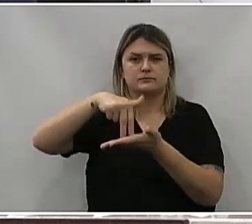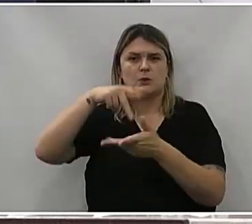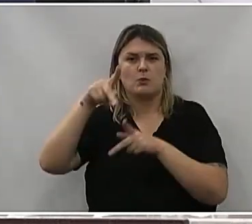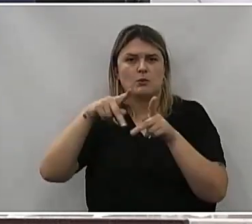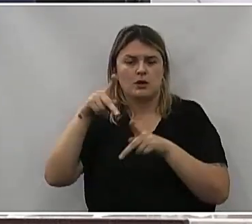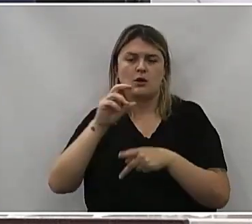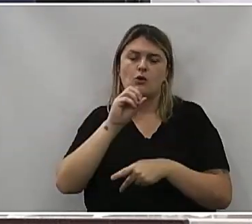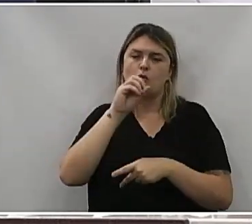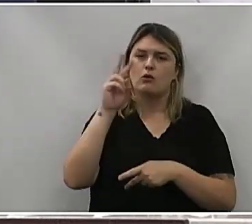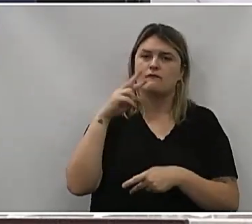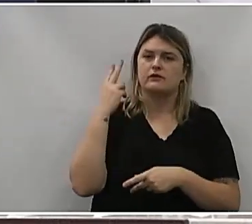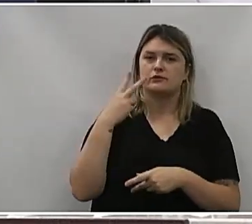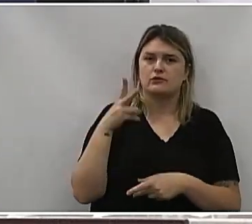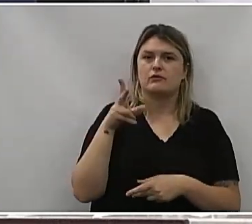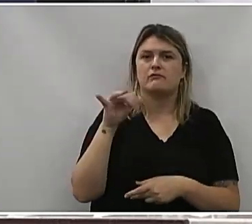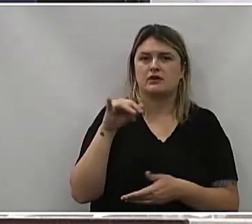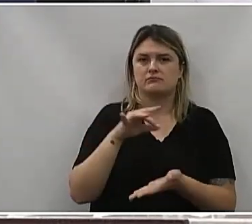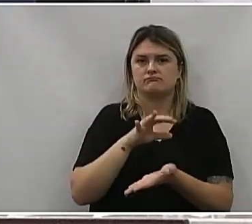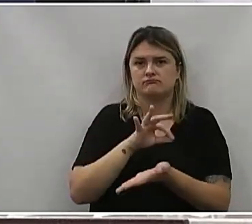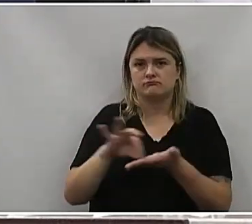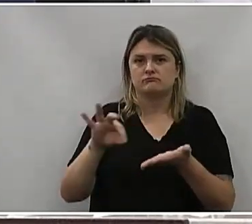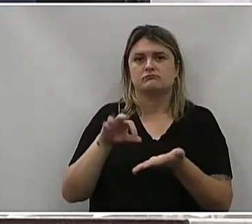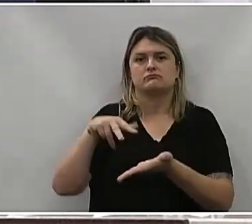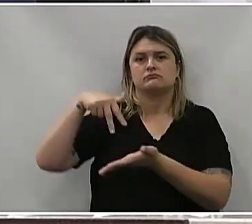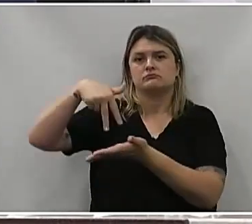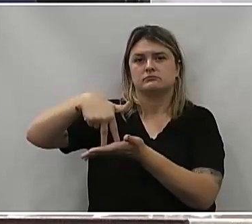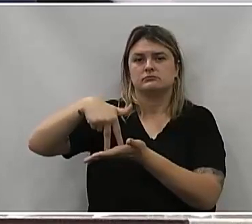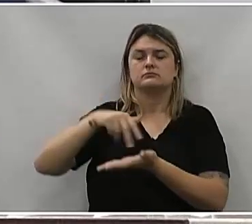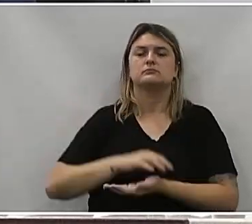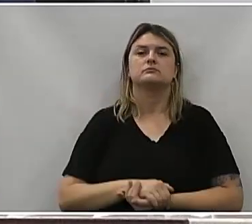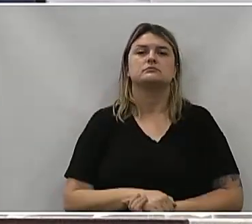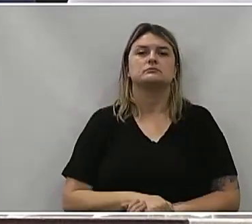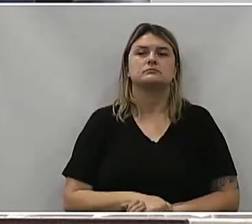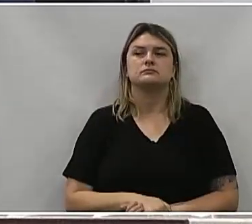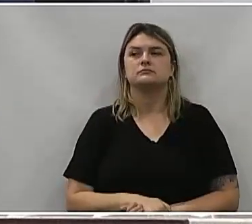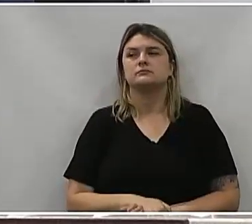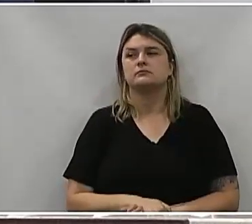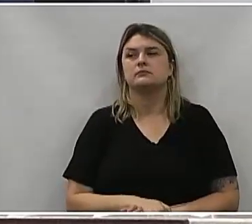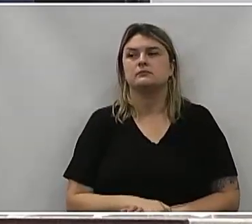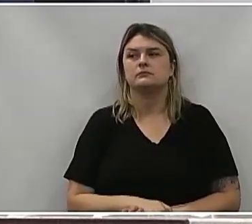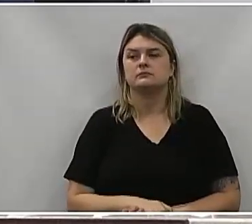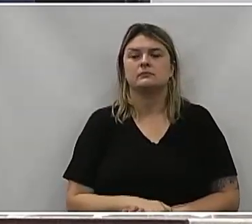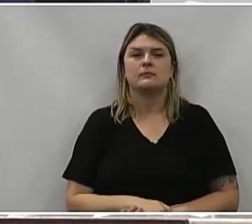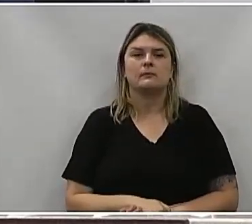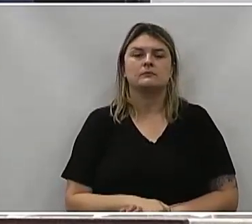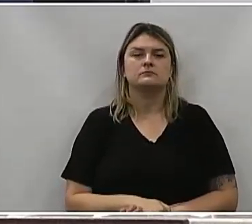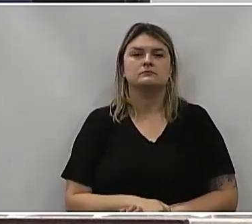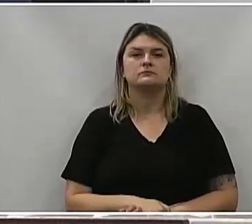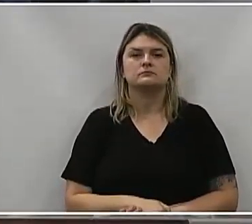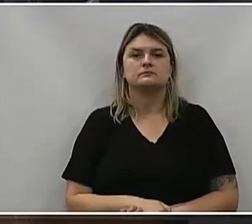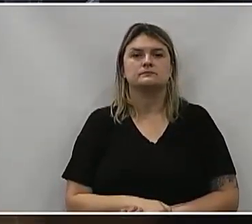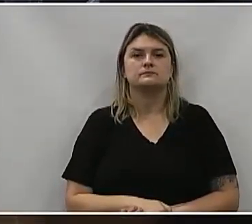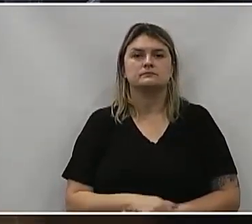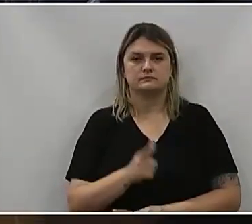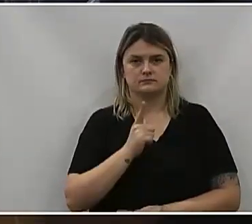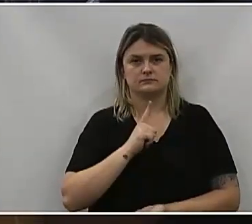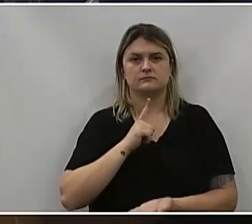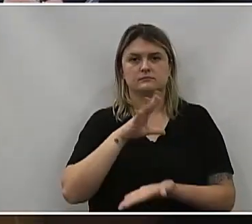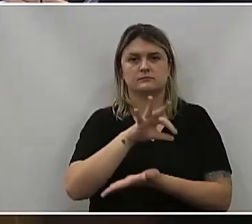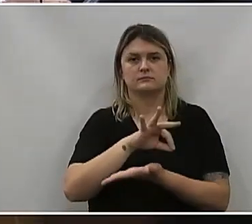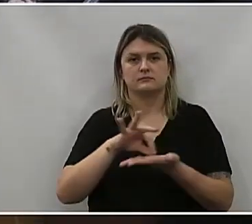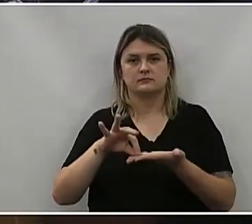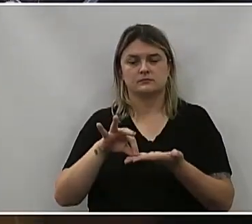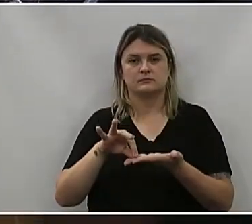tribuna popular ou algum dos edis inscrito para o uso da palavra em horário do expediente.